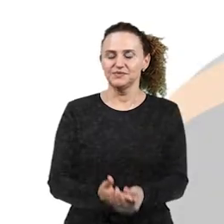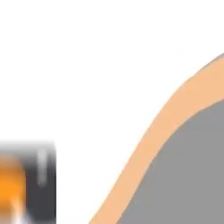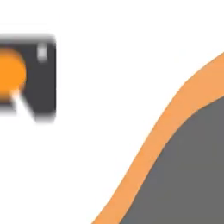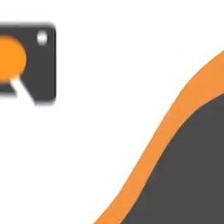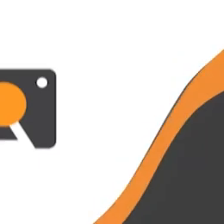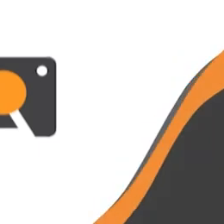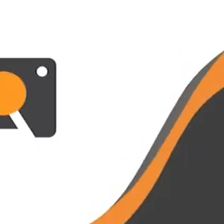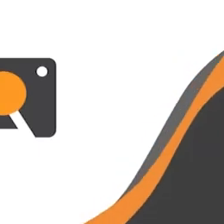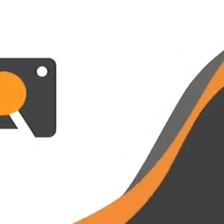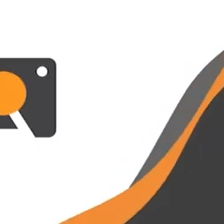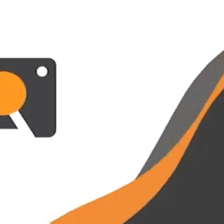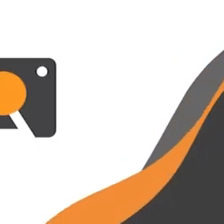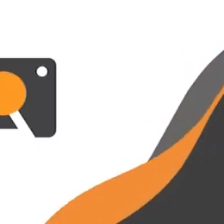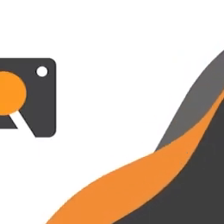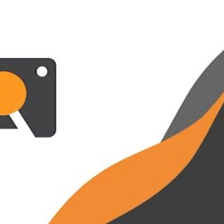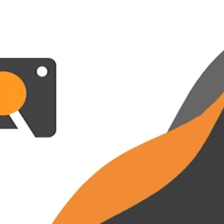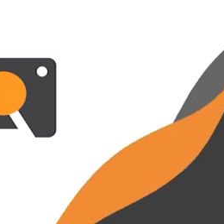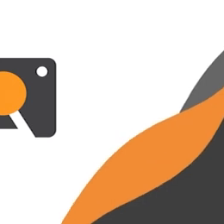estudos